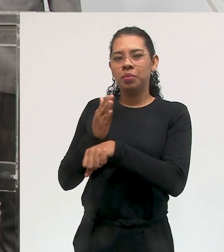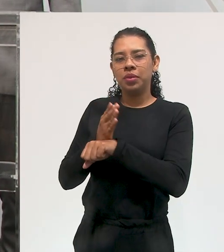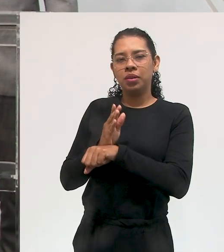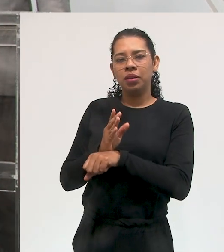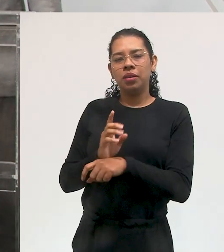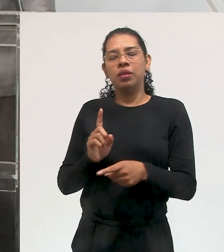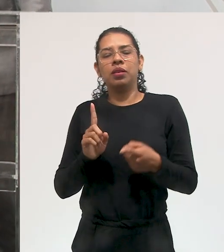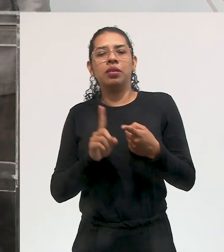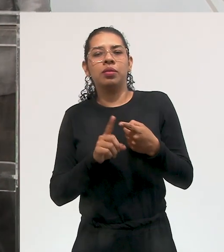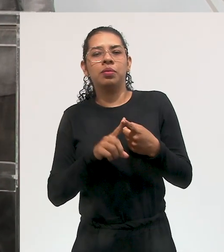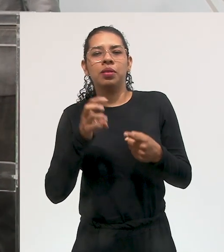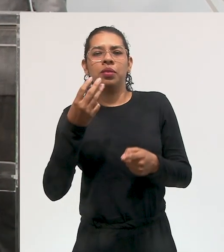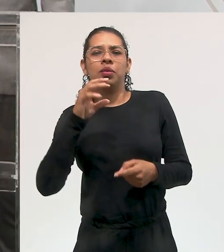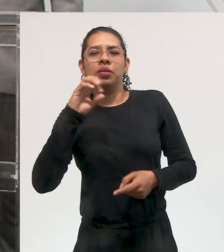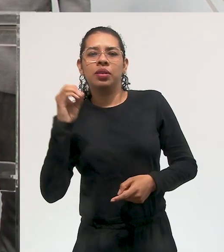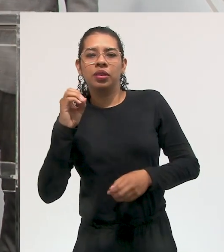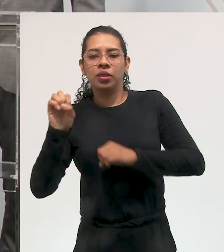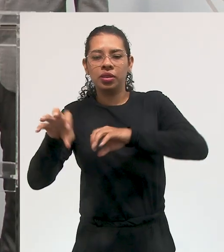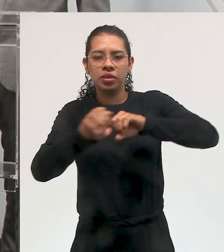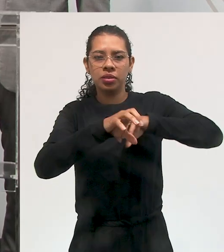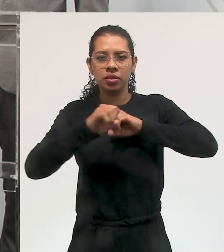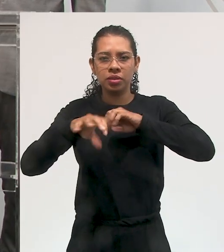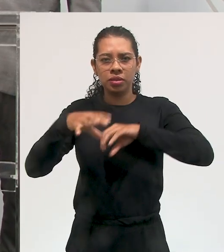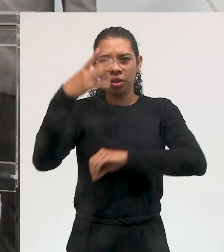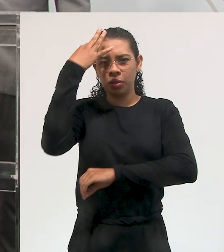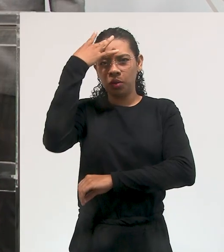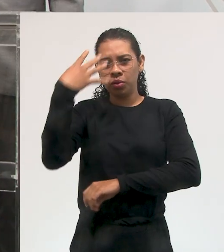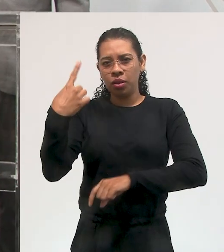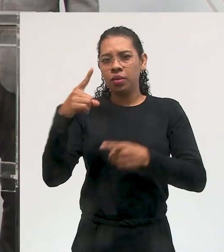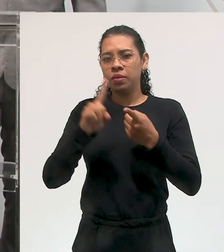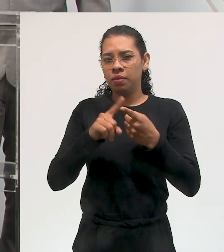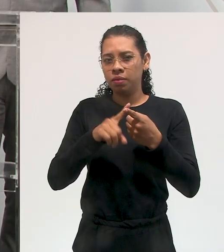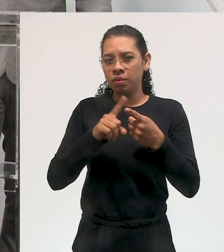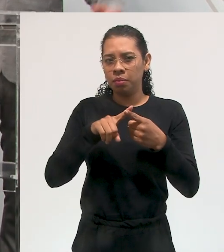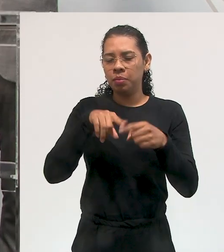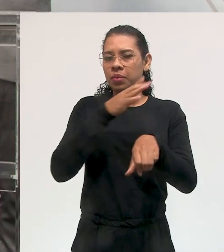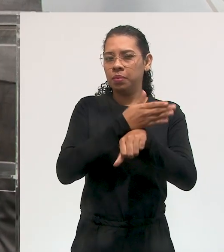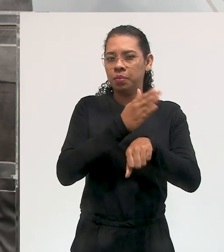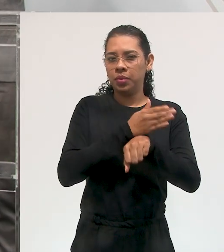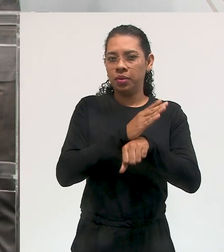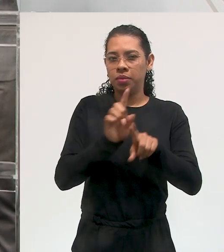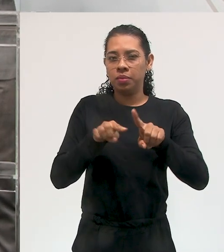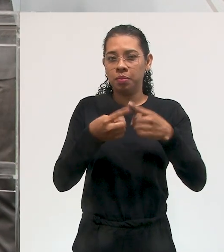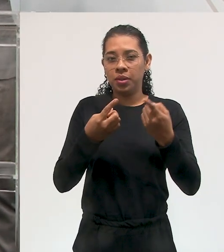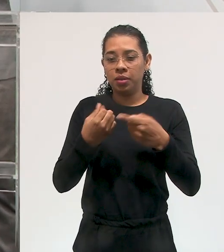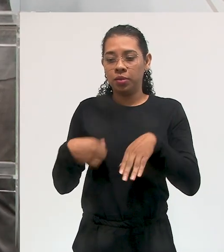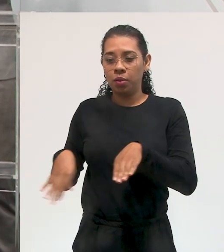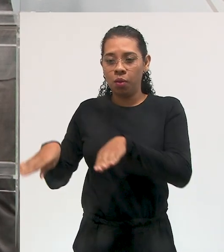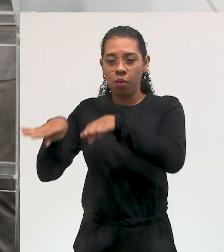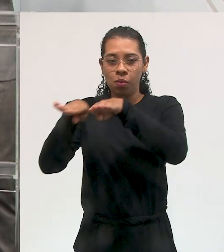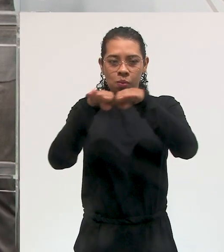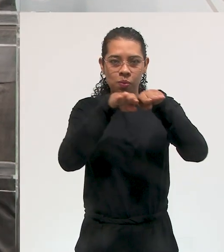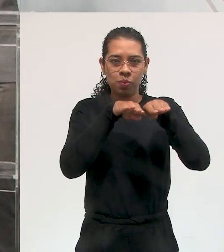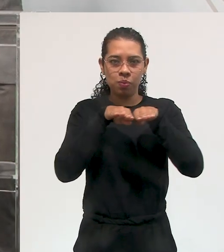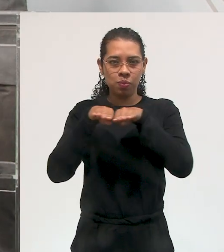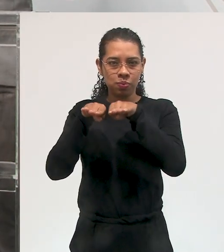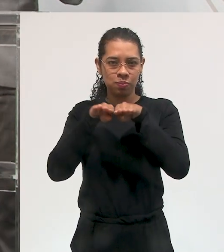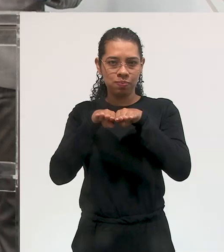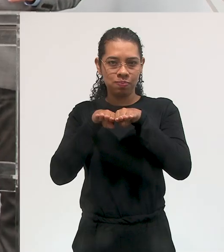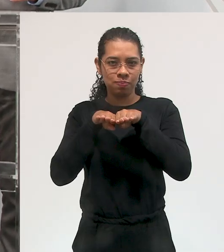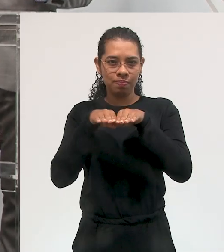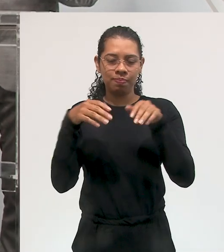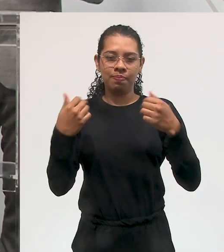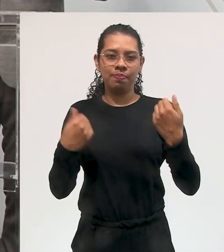prática. Meia horinha de aula e 1 hora de prática, né? A gente tem que tentar fazer uma didática ponderada entre